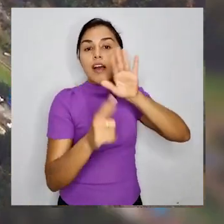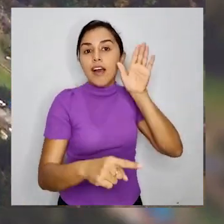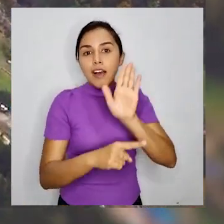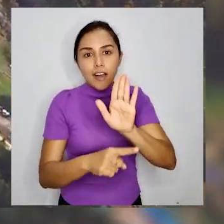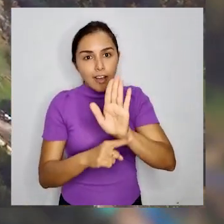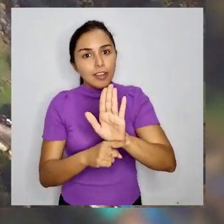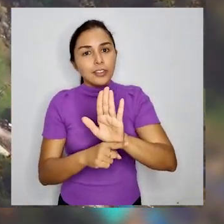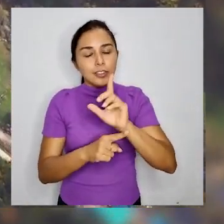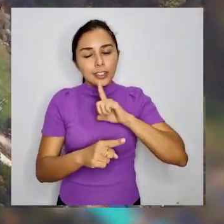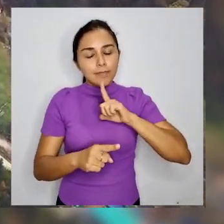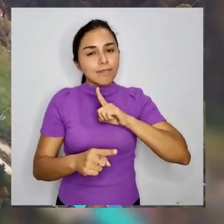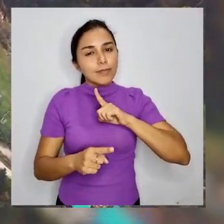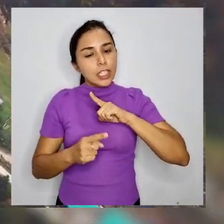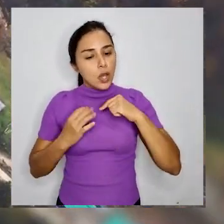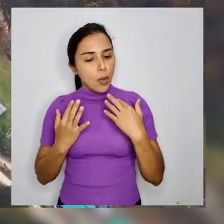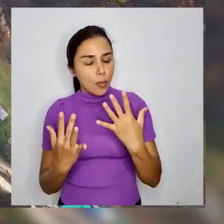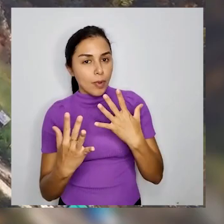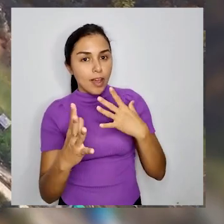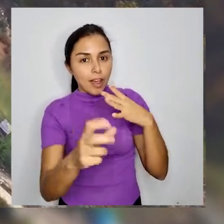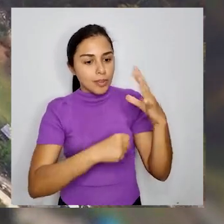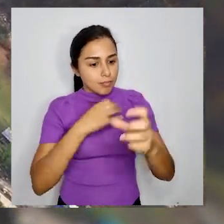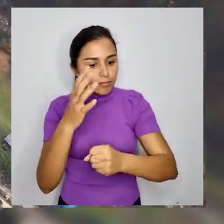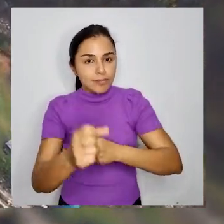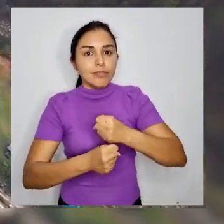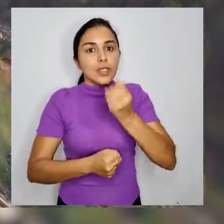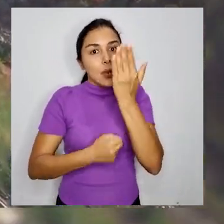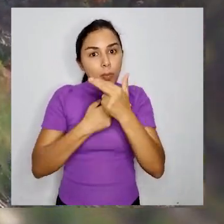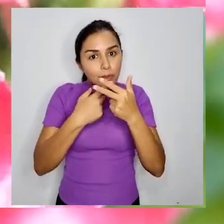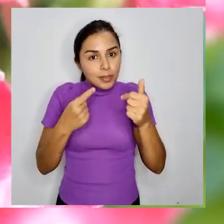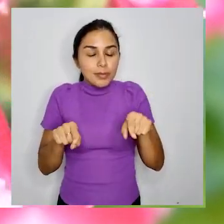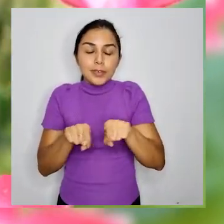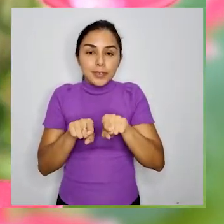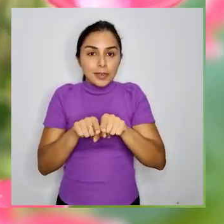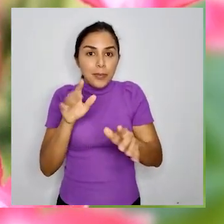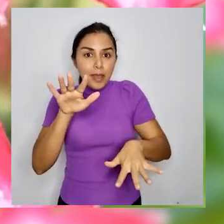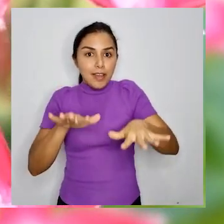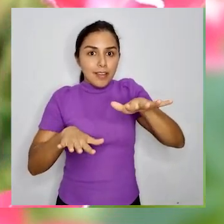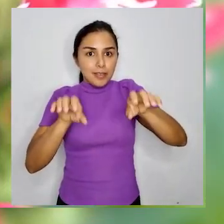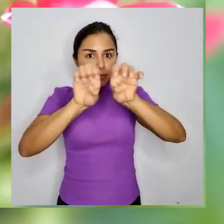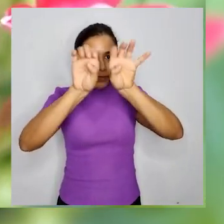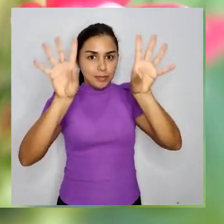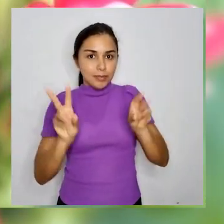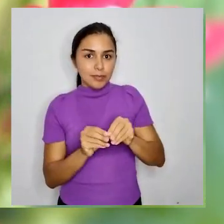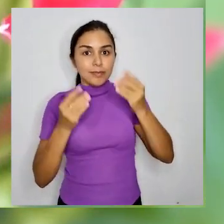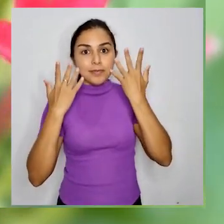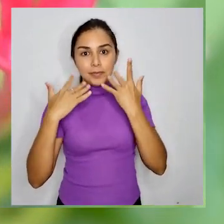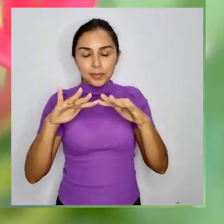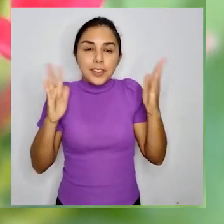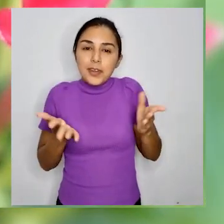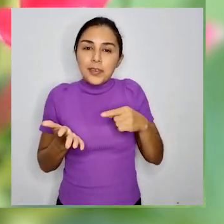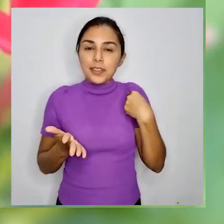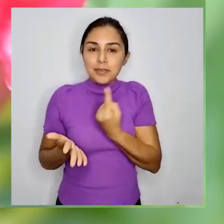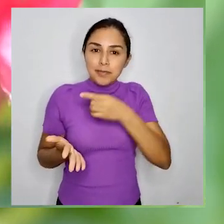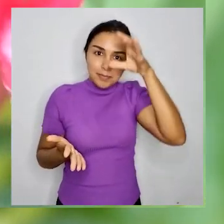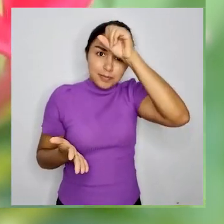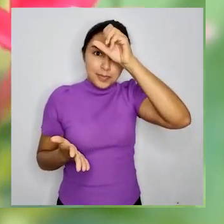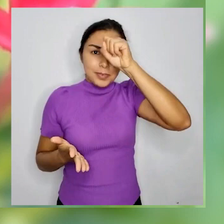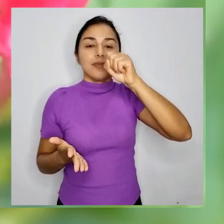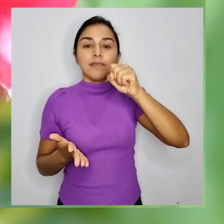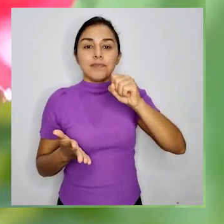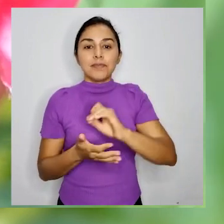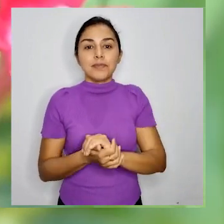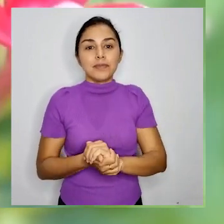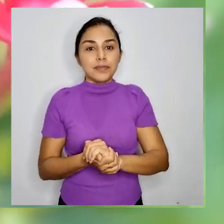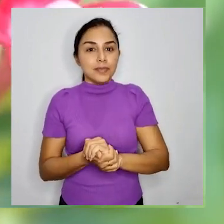das colheitas e o equilíbrio dos ecossistemas naturais. Agora que você aprendeu mais sobre polinização, também pode